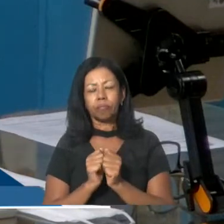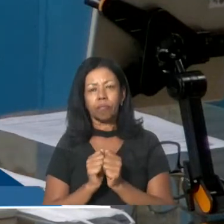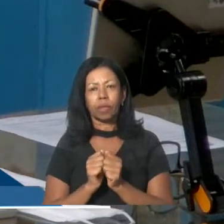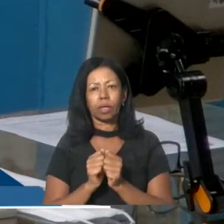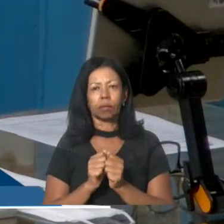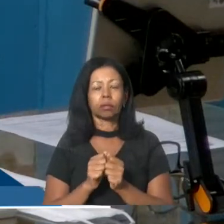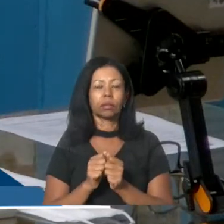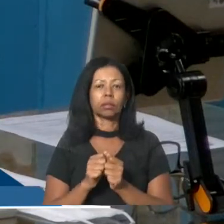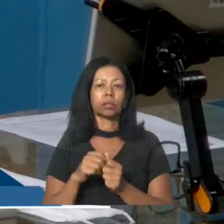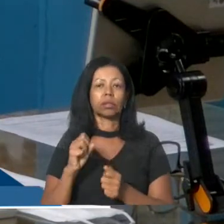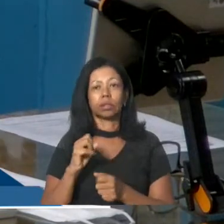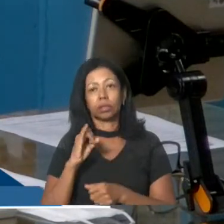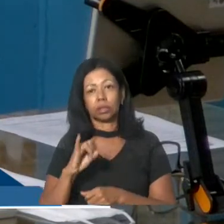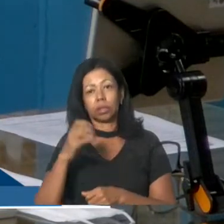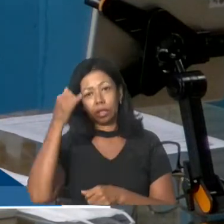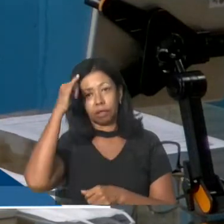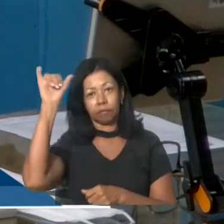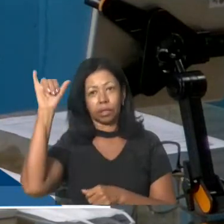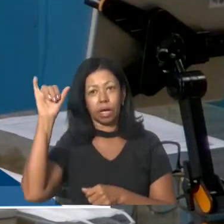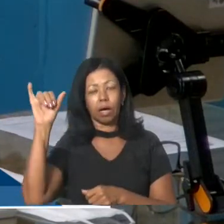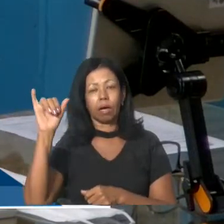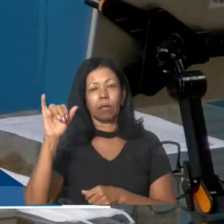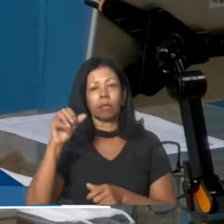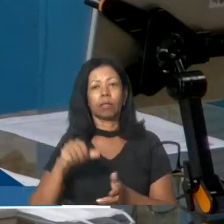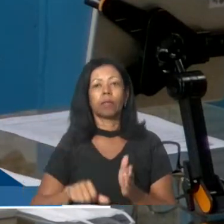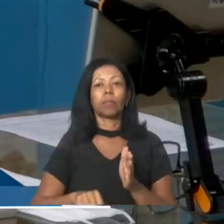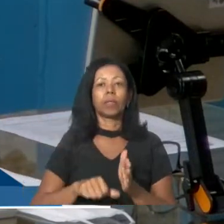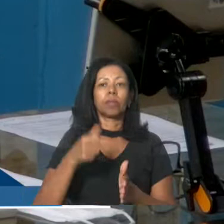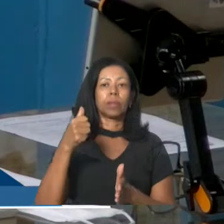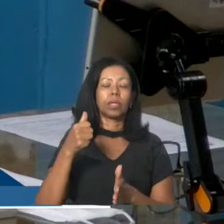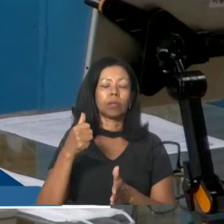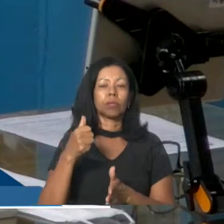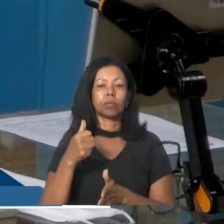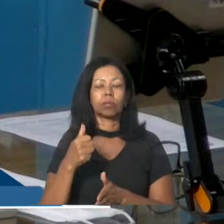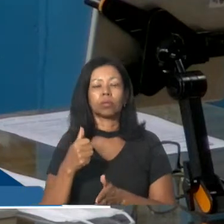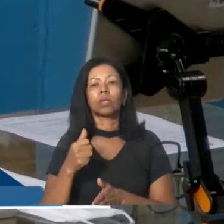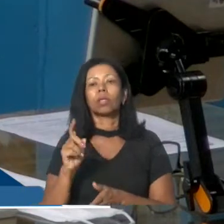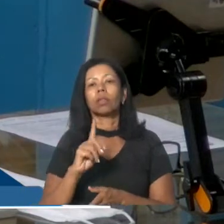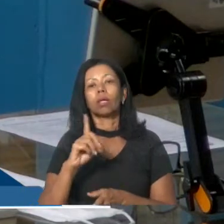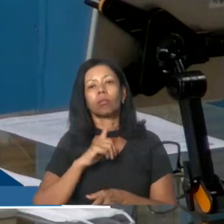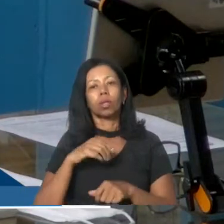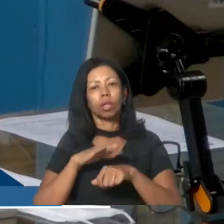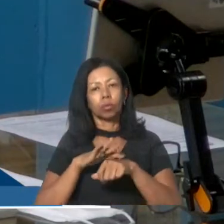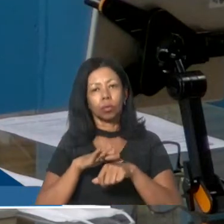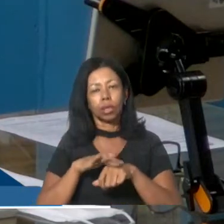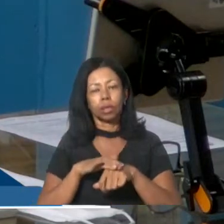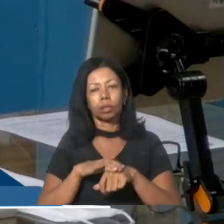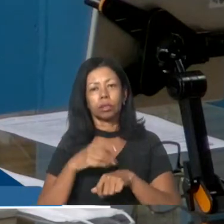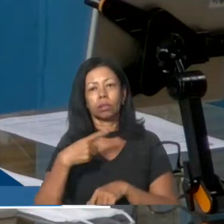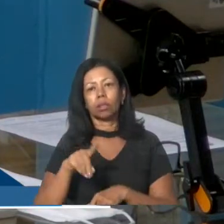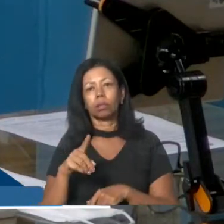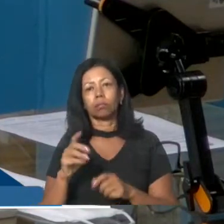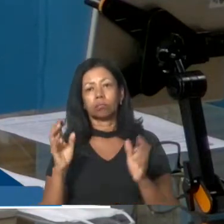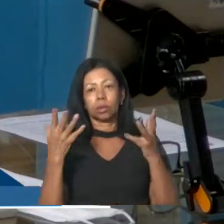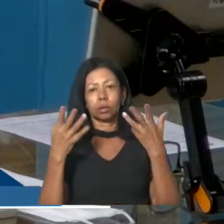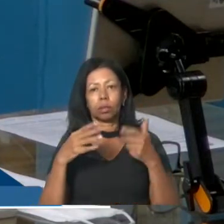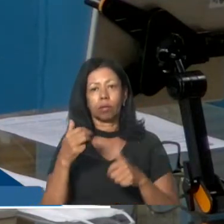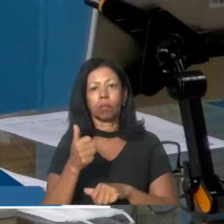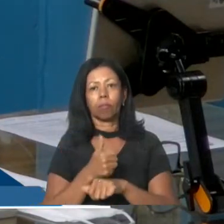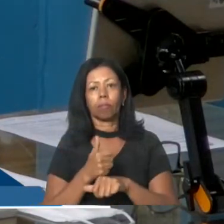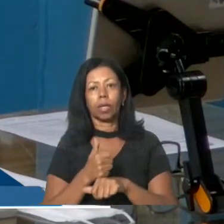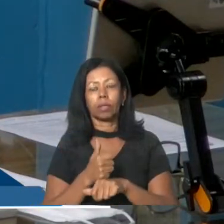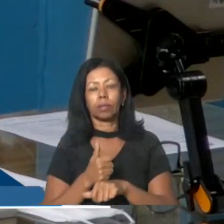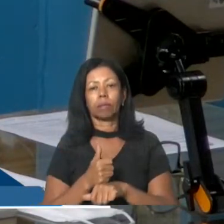você chega antes da doença. E onde você previne, onde você evita a doença? Na atenção básica. Então, as minhas